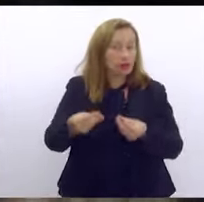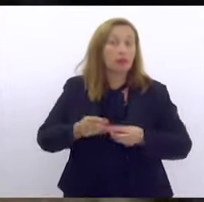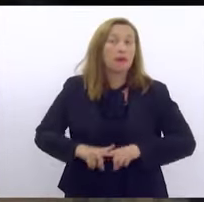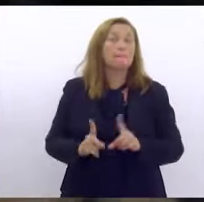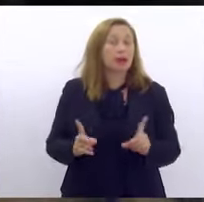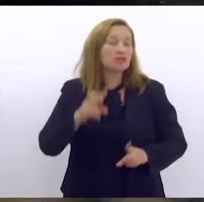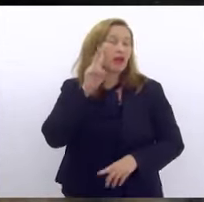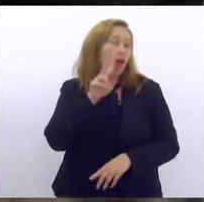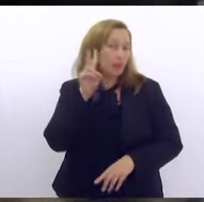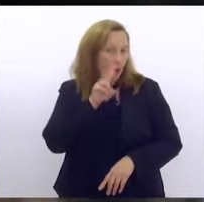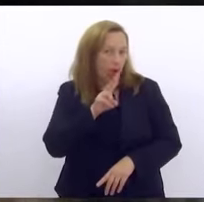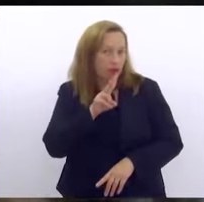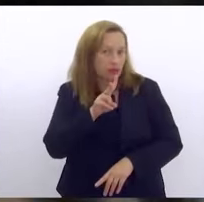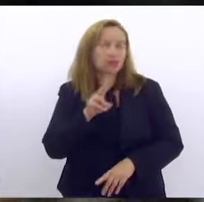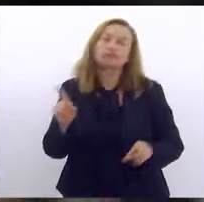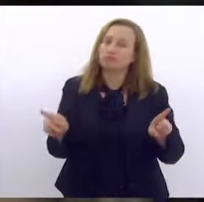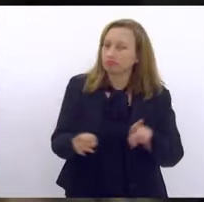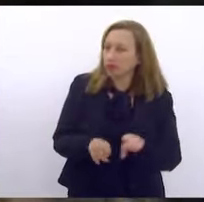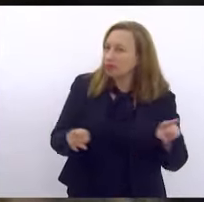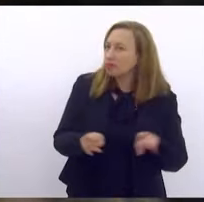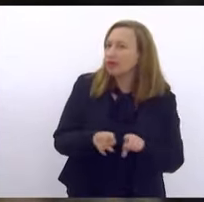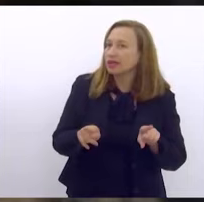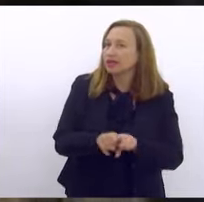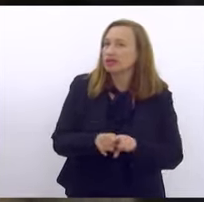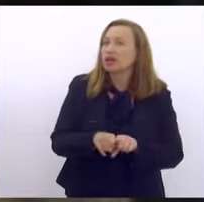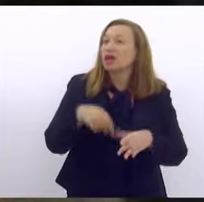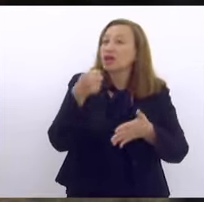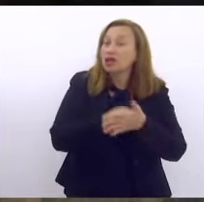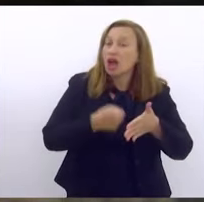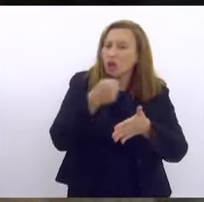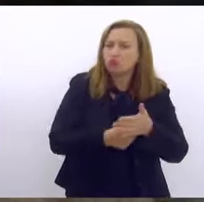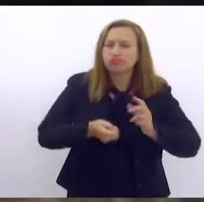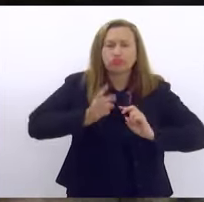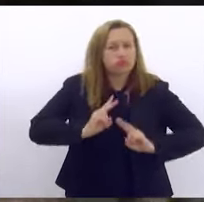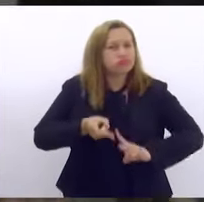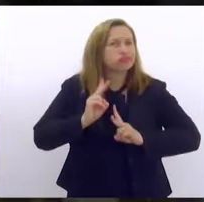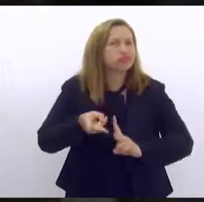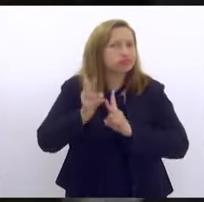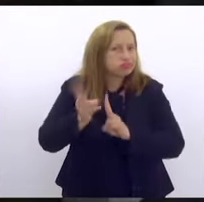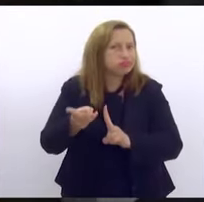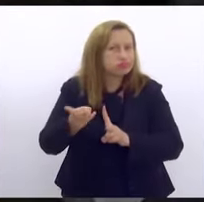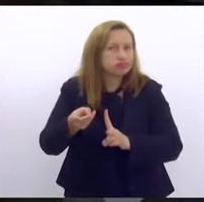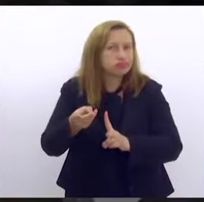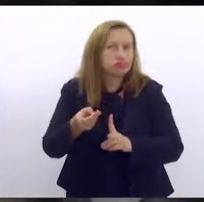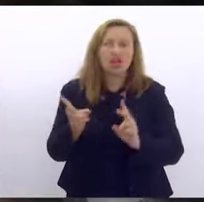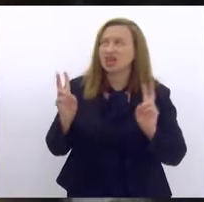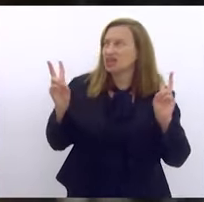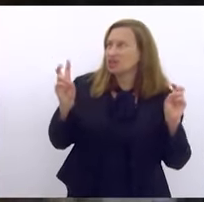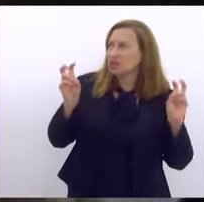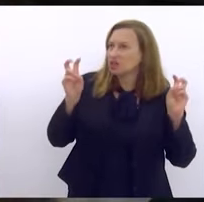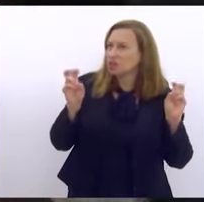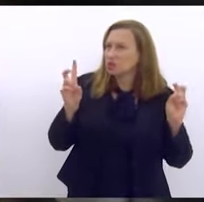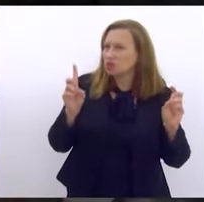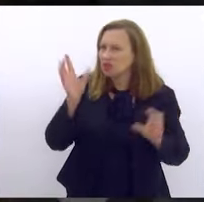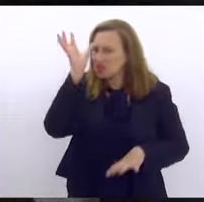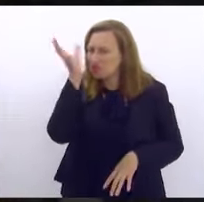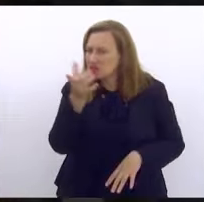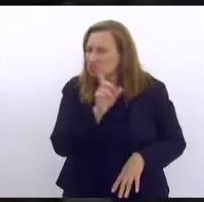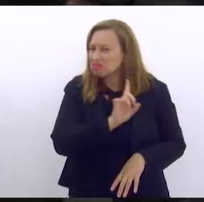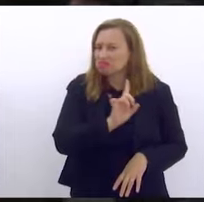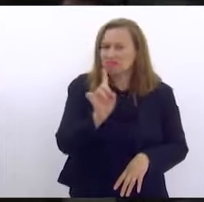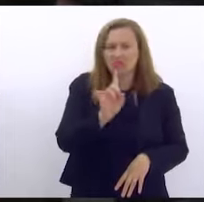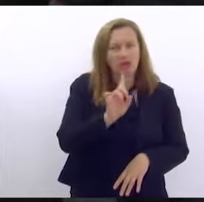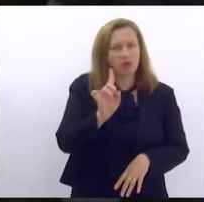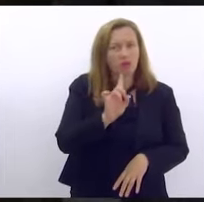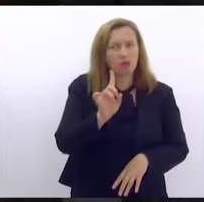Mas é lembrar também que a luta continua, essa questão não está resolvida para